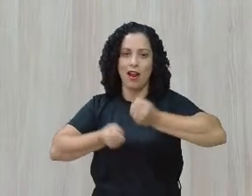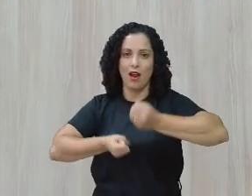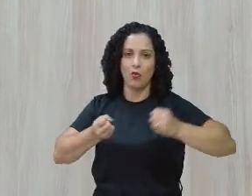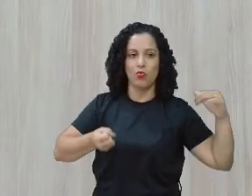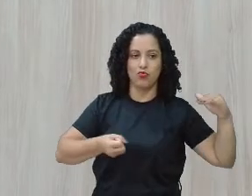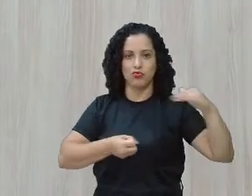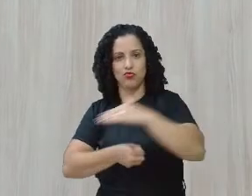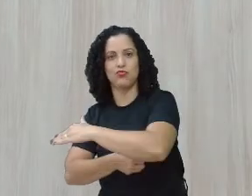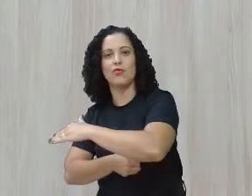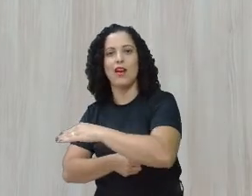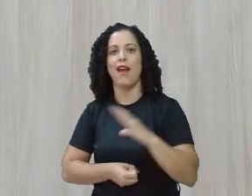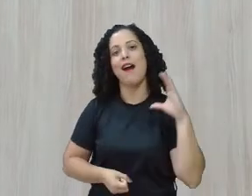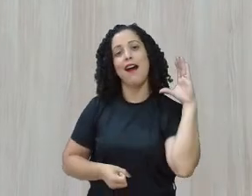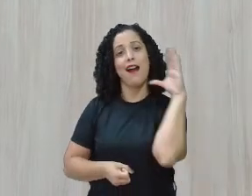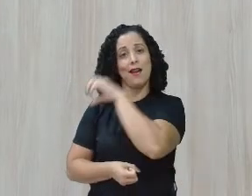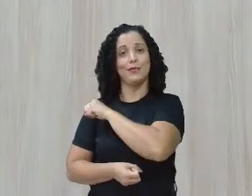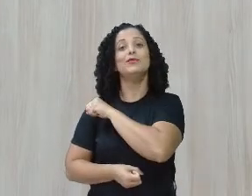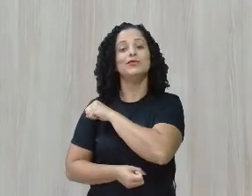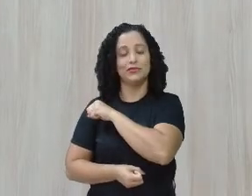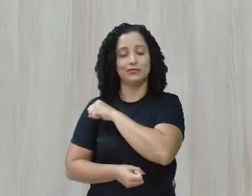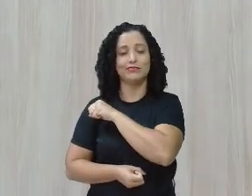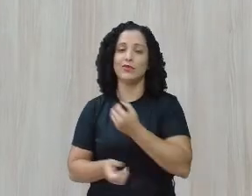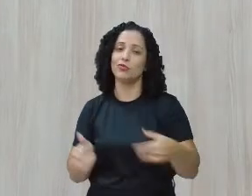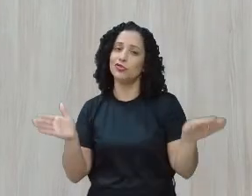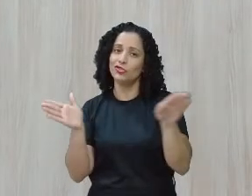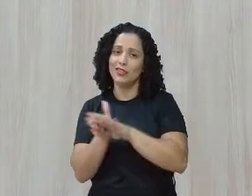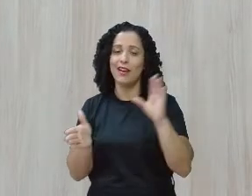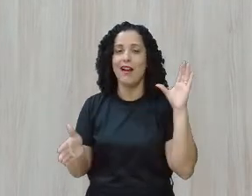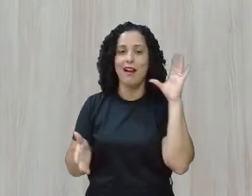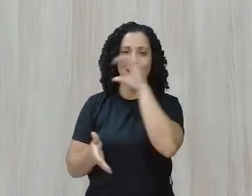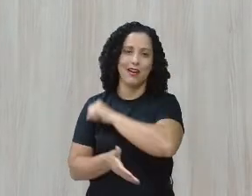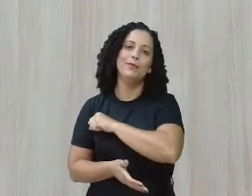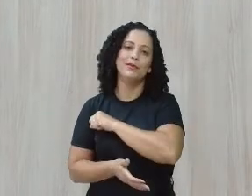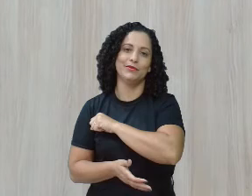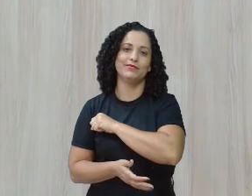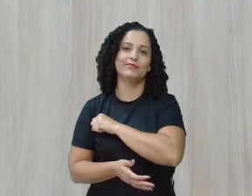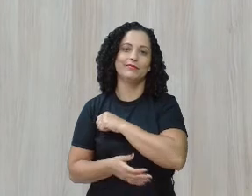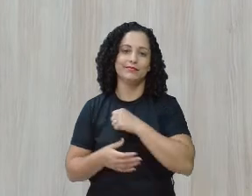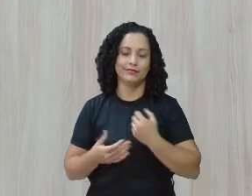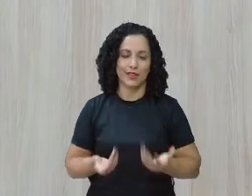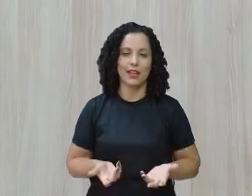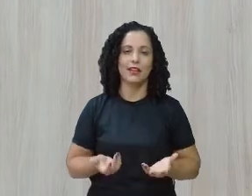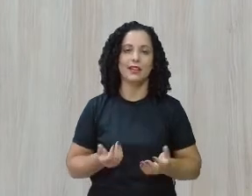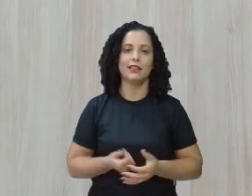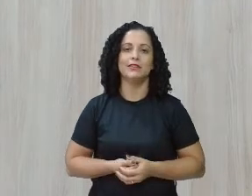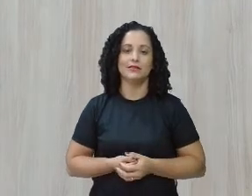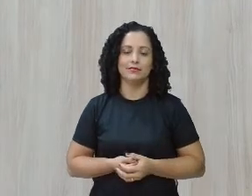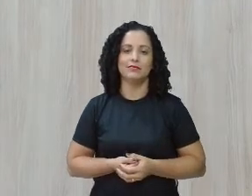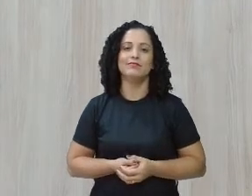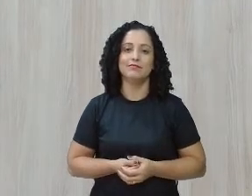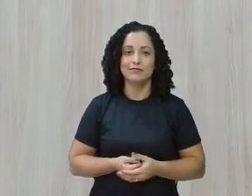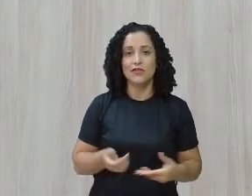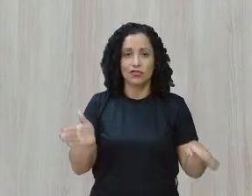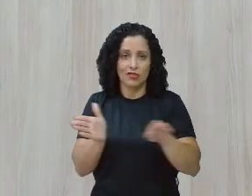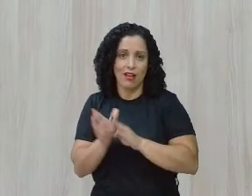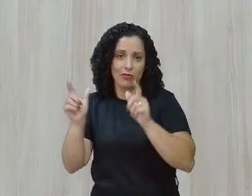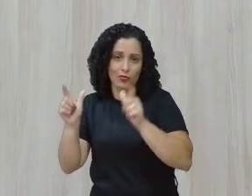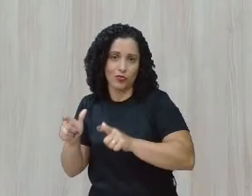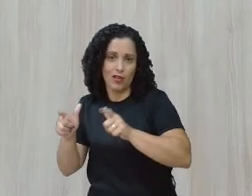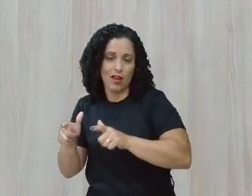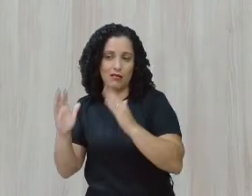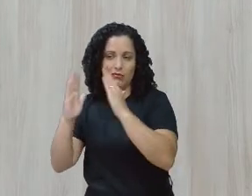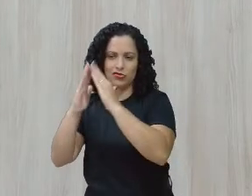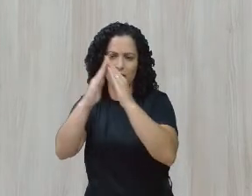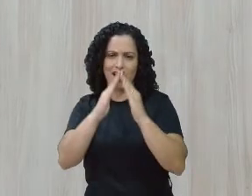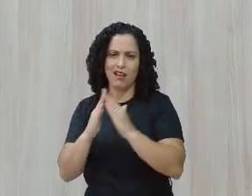de transportes muito velozes. Então, é natural que elas cheguem com mais velocidade aos seus destinatários, tá